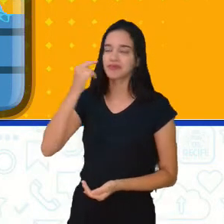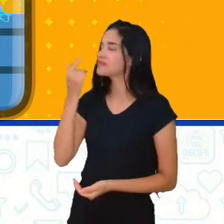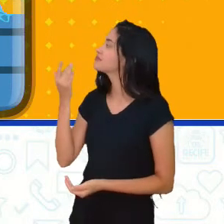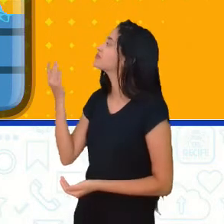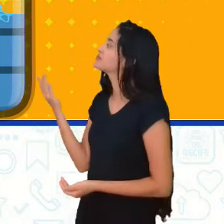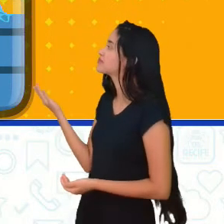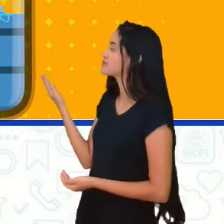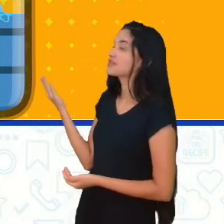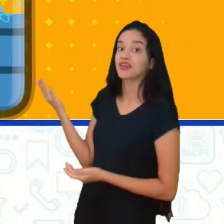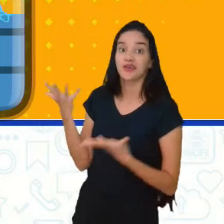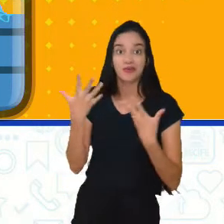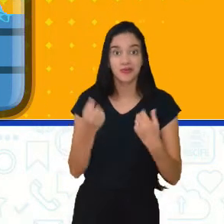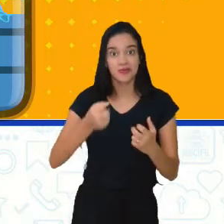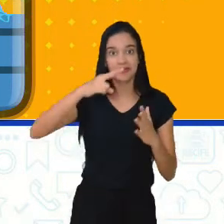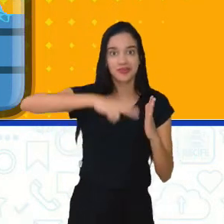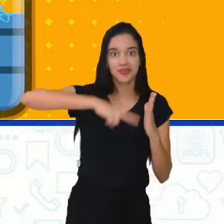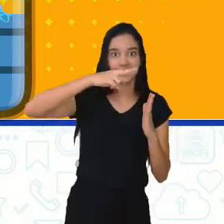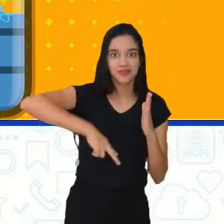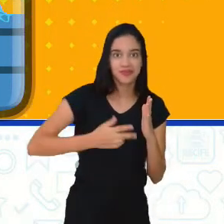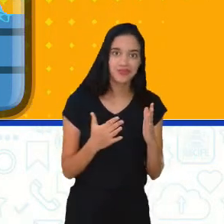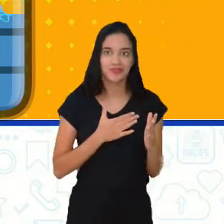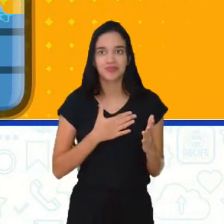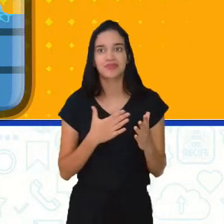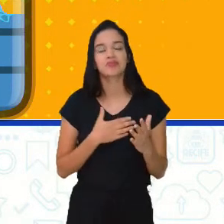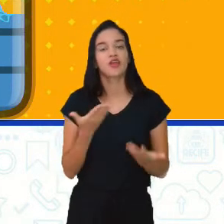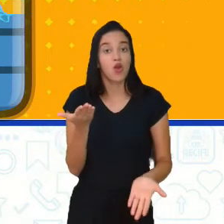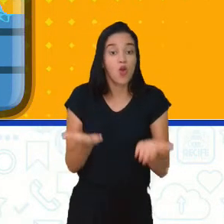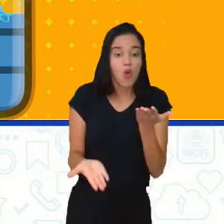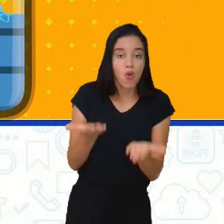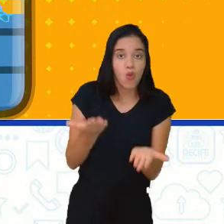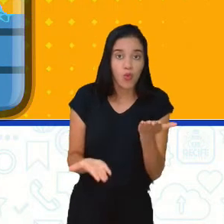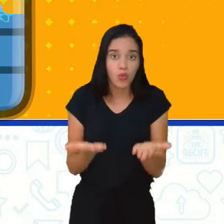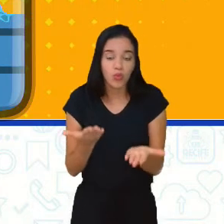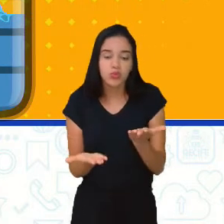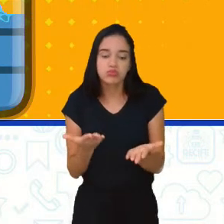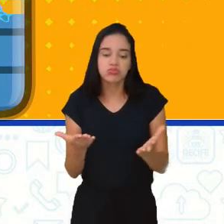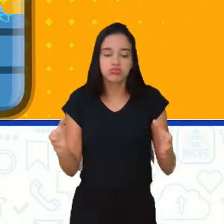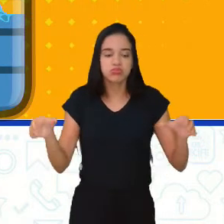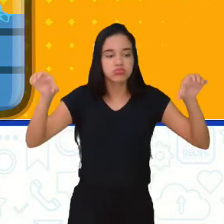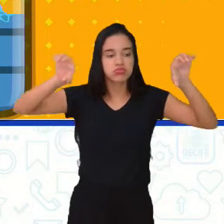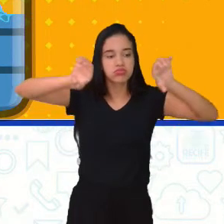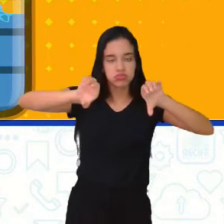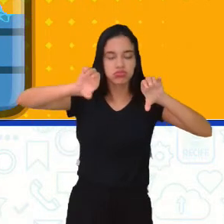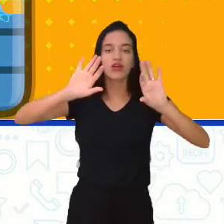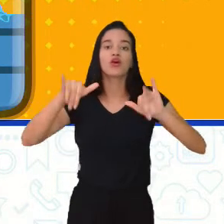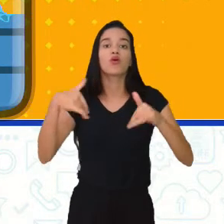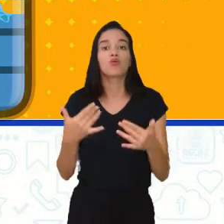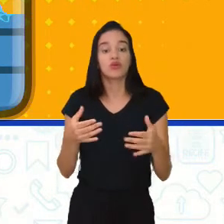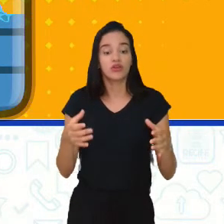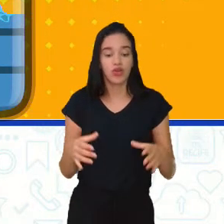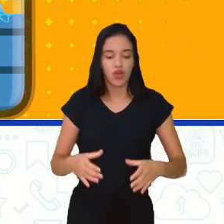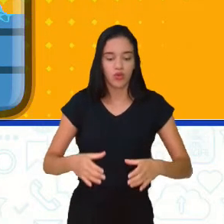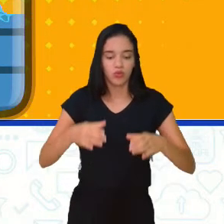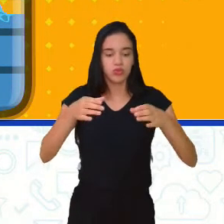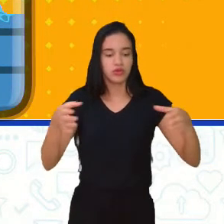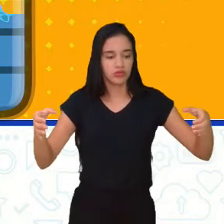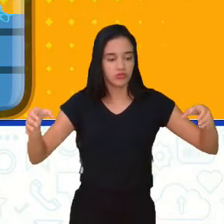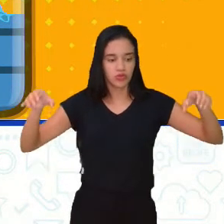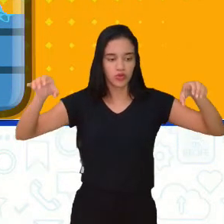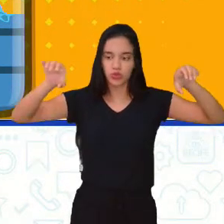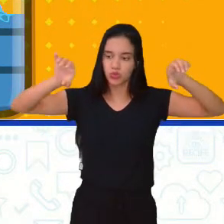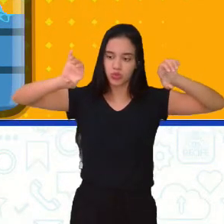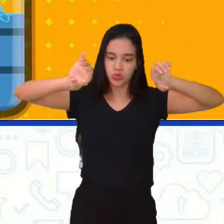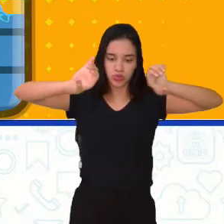lá? Vamos ler comigo? O equilíbrio térmico ocorre quando os 2 corpos, por meio